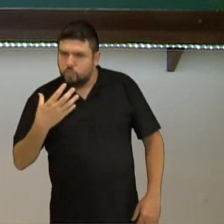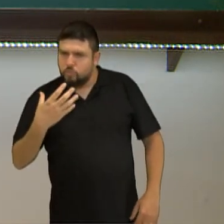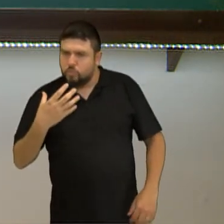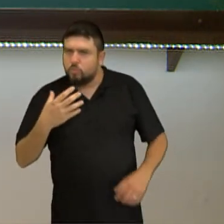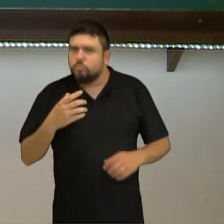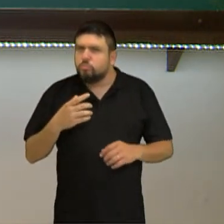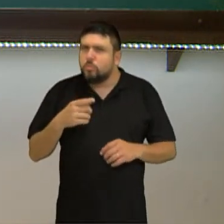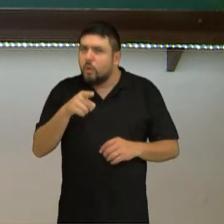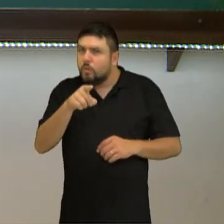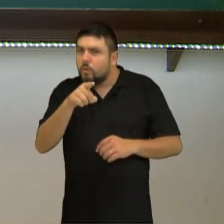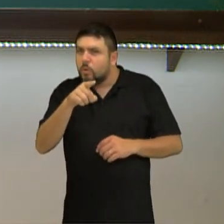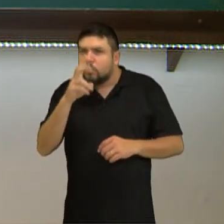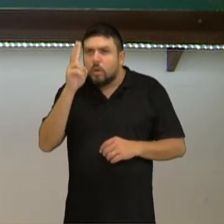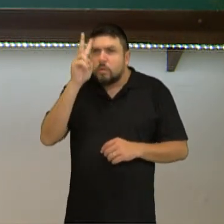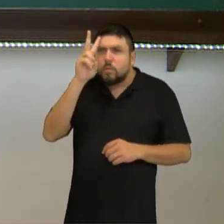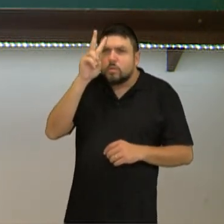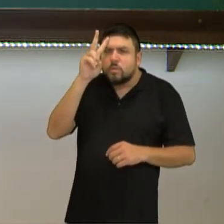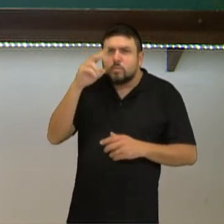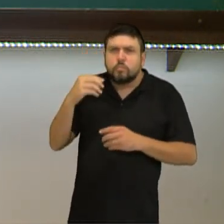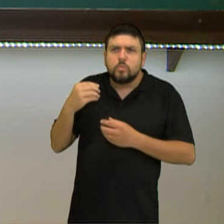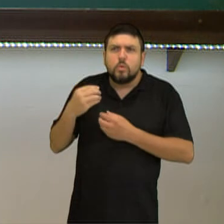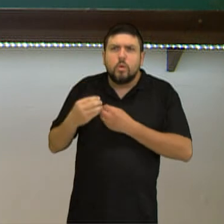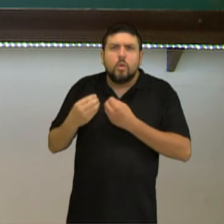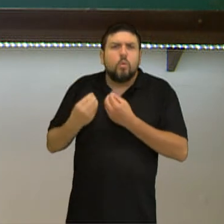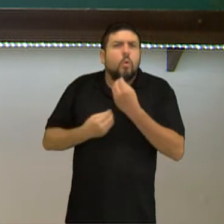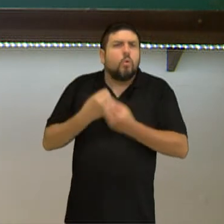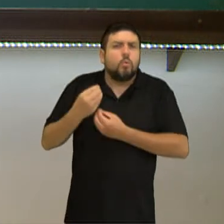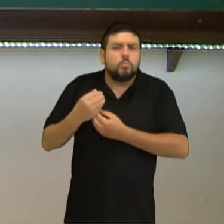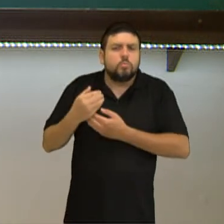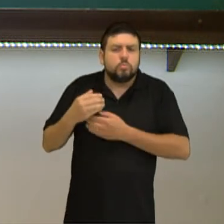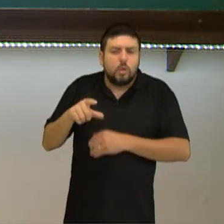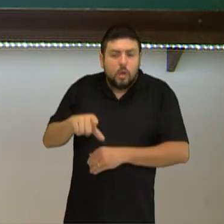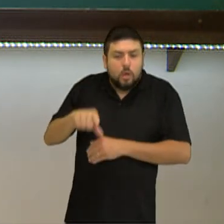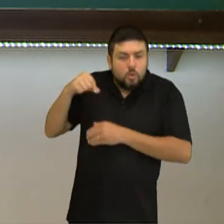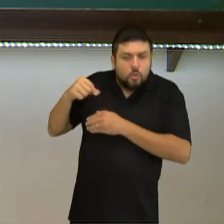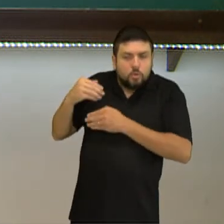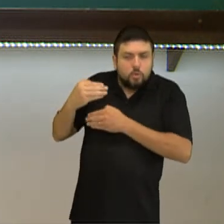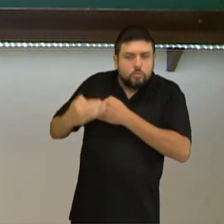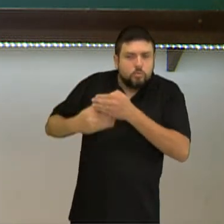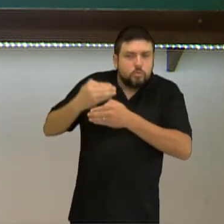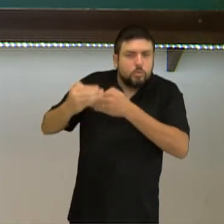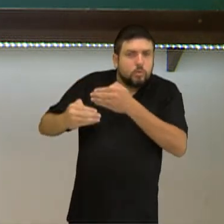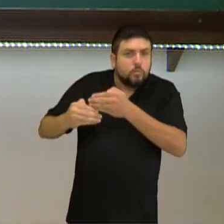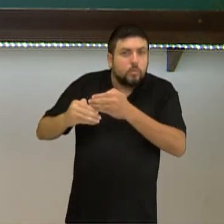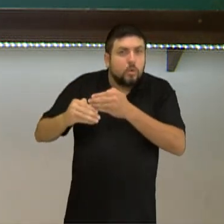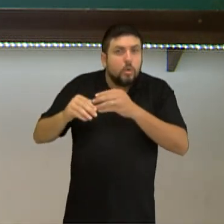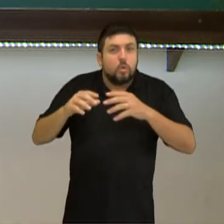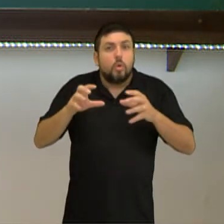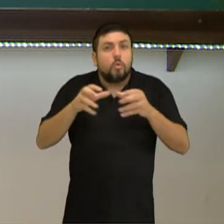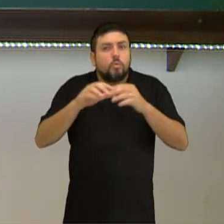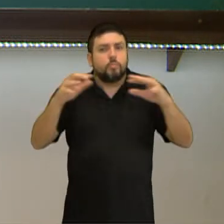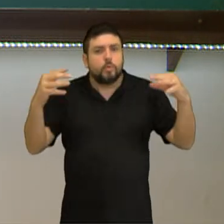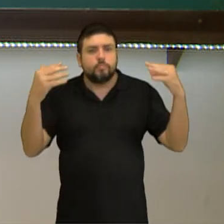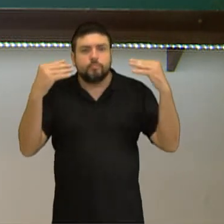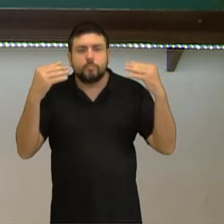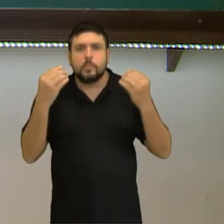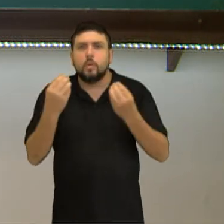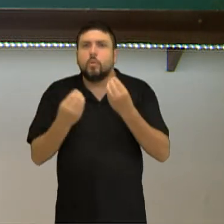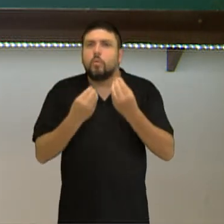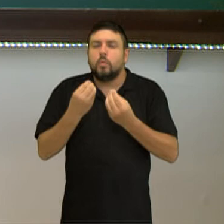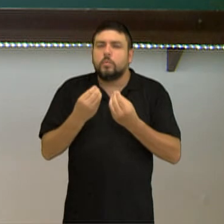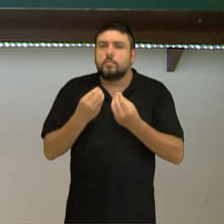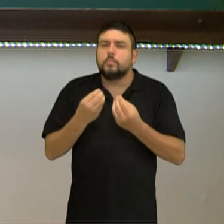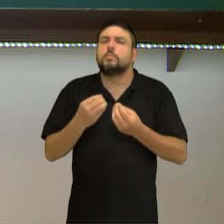Foram justas? Como que a comunidade em geral, o seu grupo social, aceitou essas decisões? Então, claro, é uma resposta muito